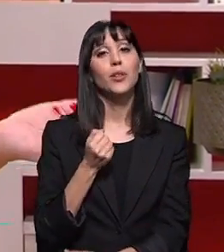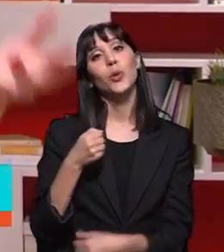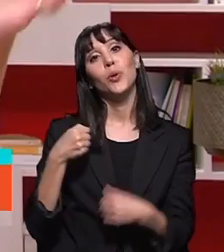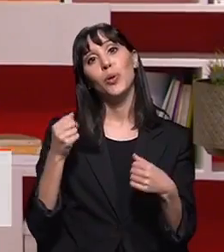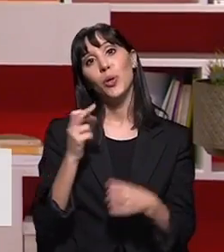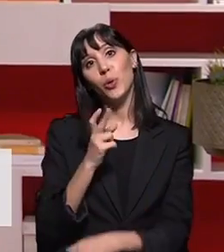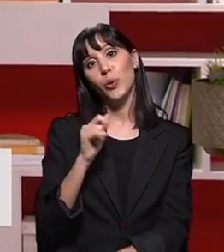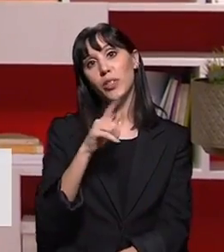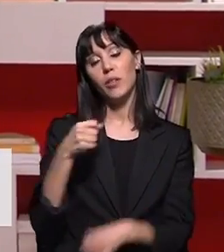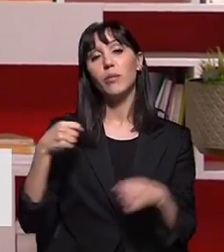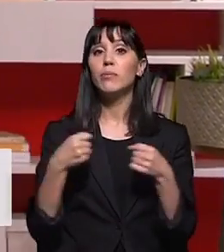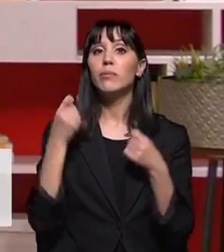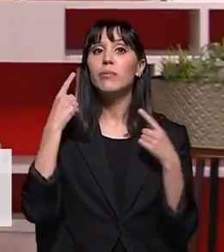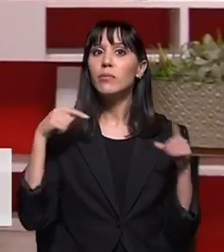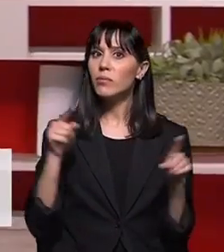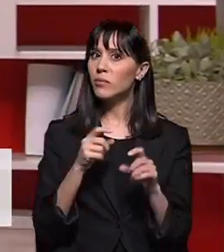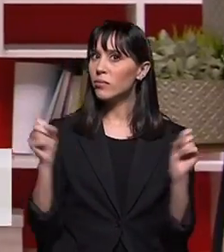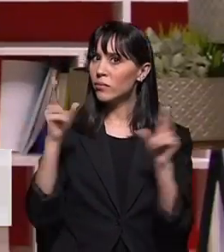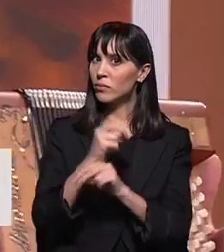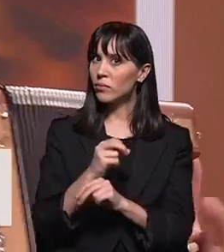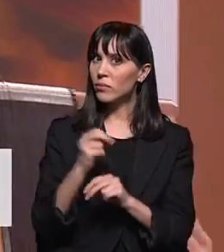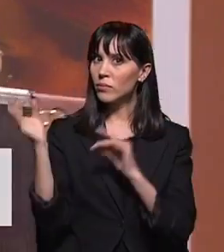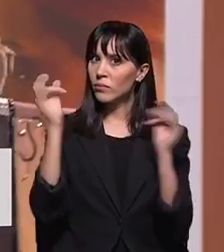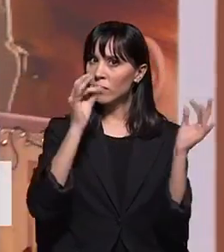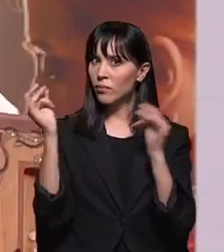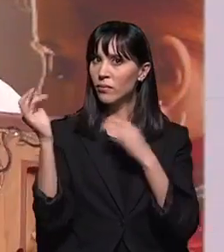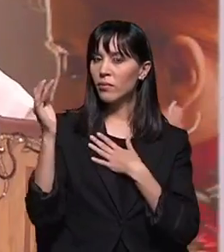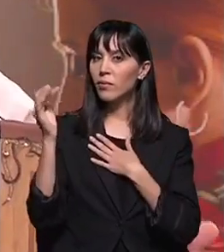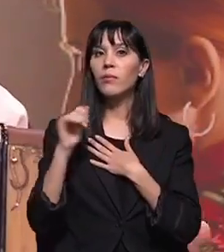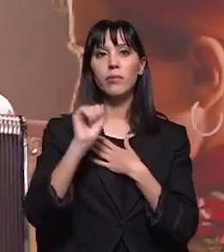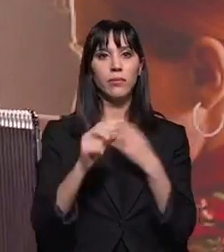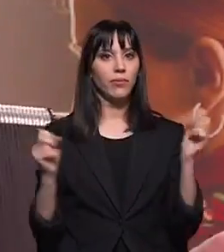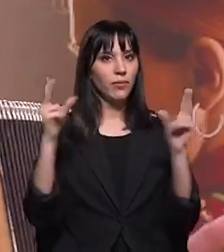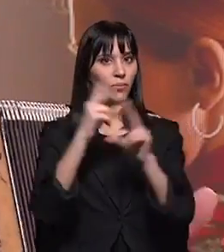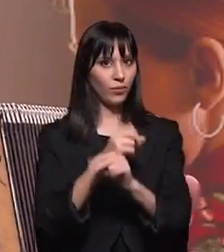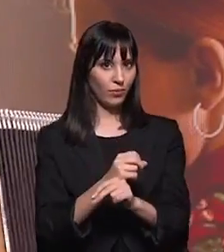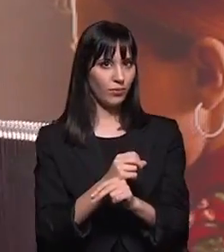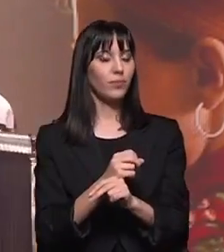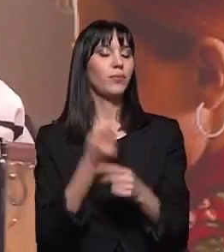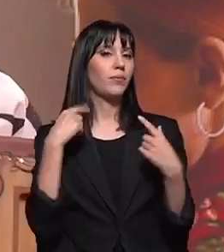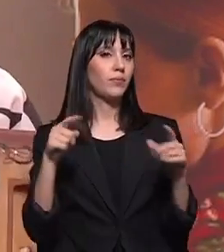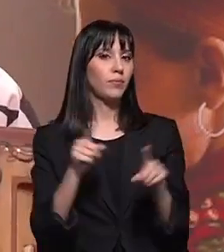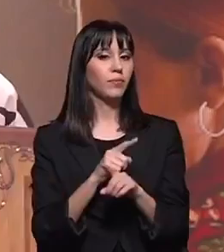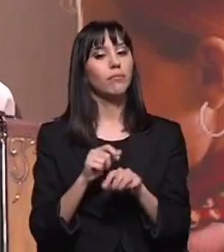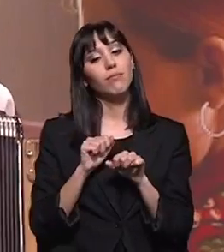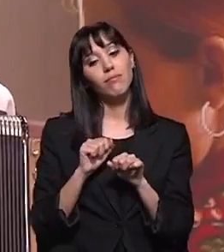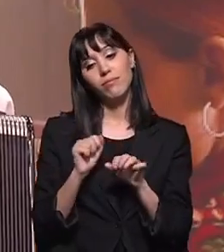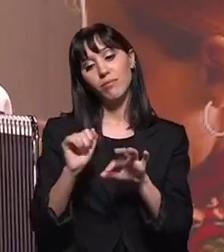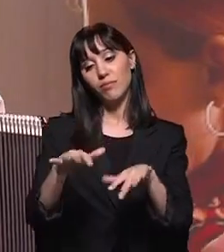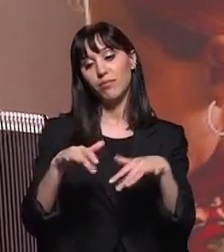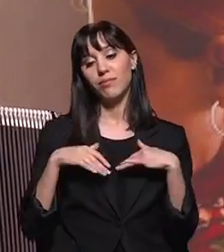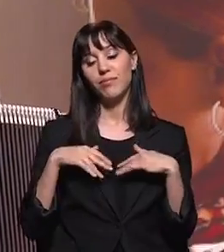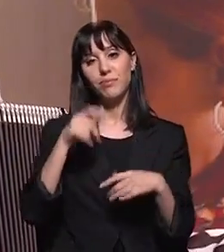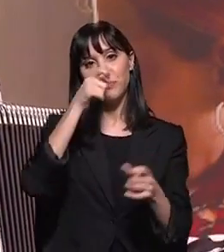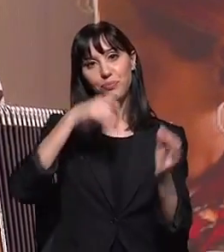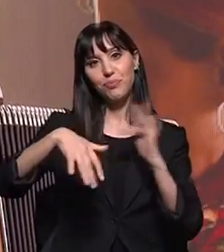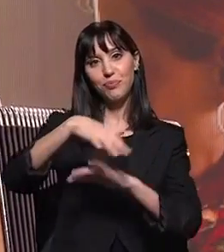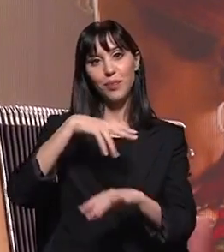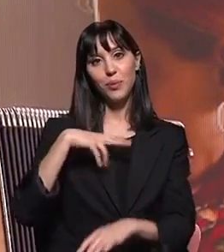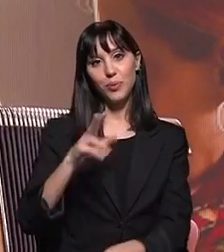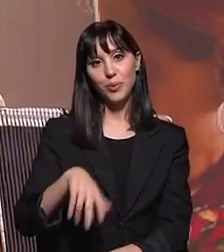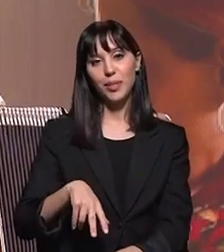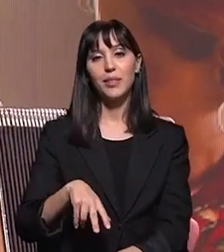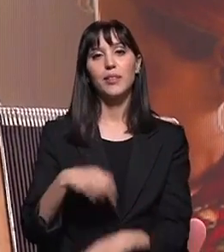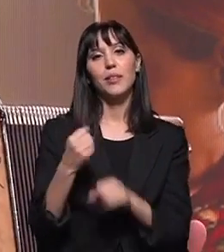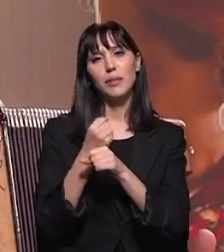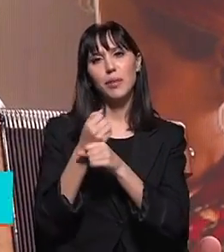com a modinha num balhão, que é o seu novo tema. É verdade, o meu novo tema, um tema inspirado naquilo que são as nossas raízes portuguesas. Ando a trabalhar em Portugal,